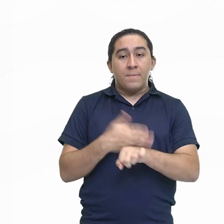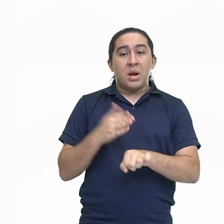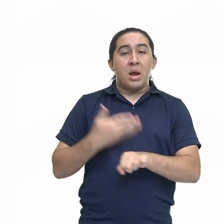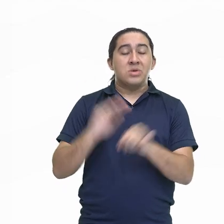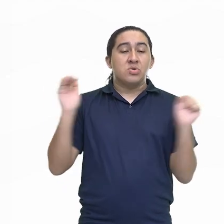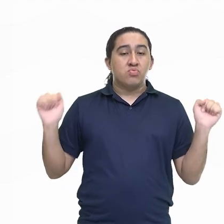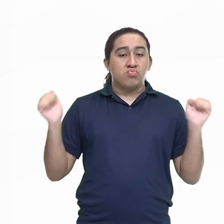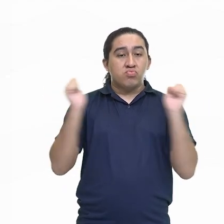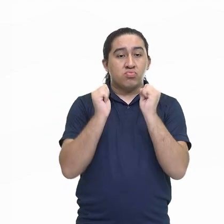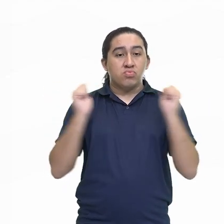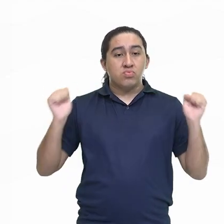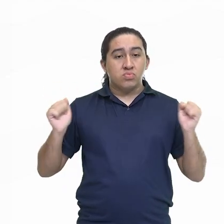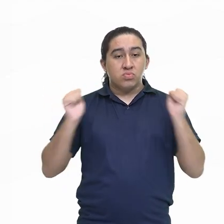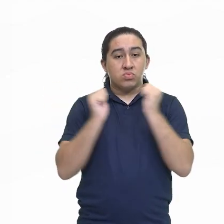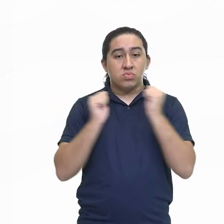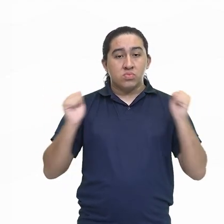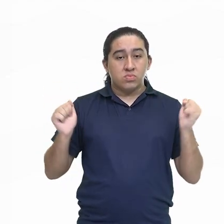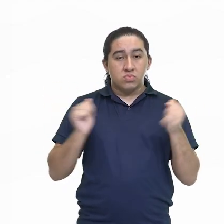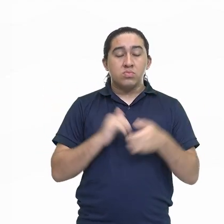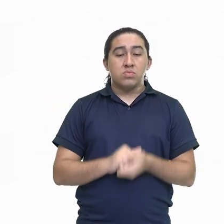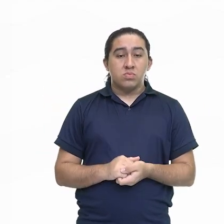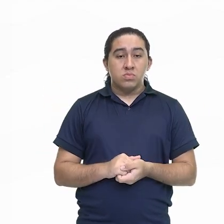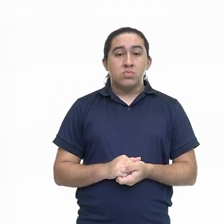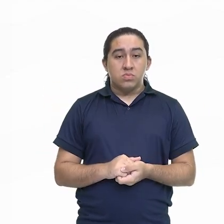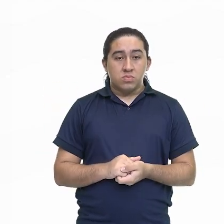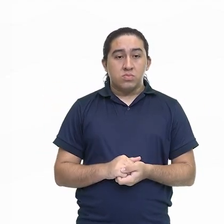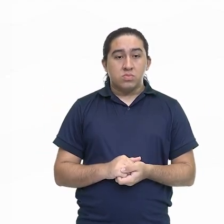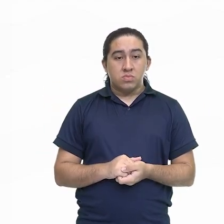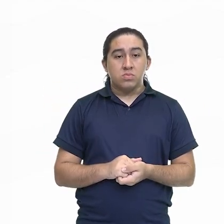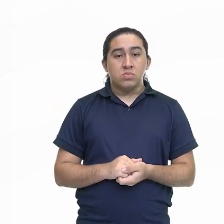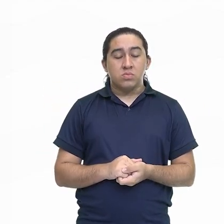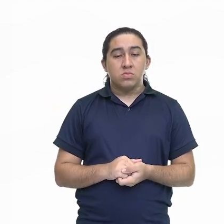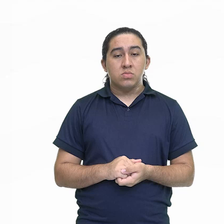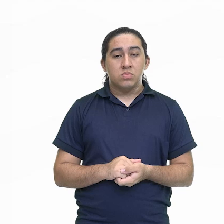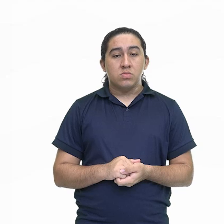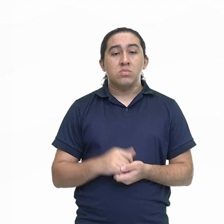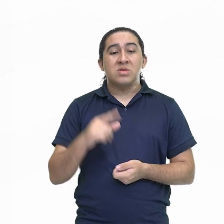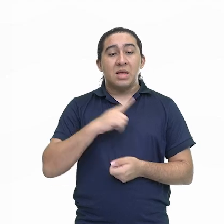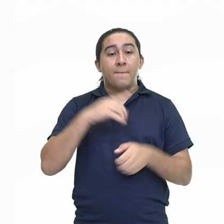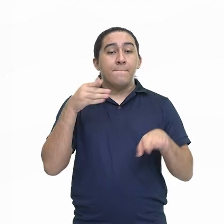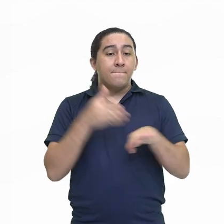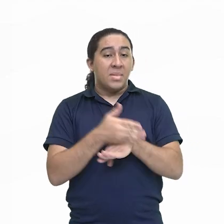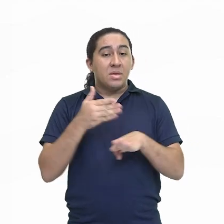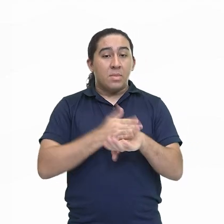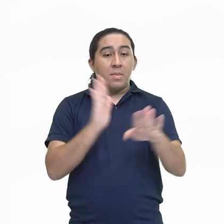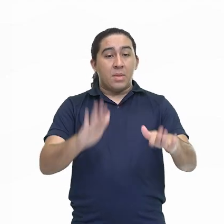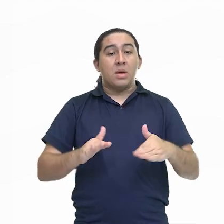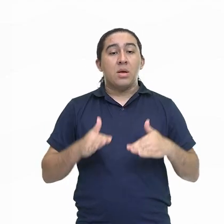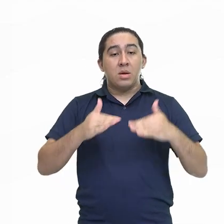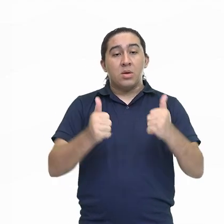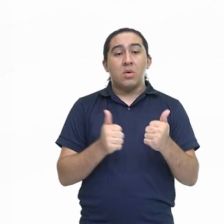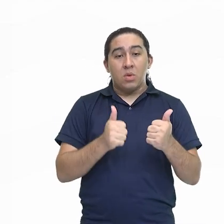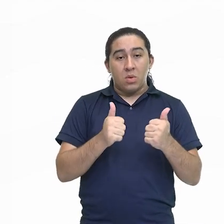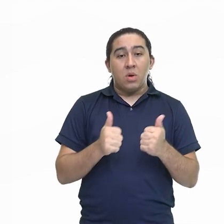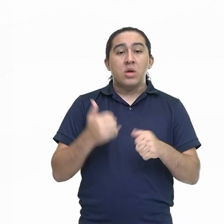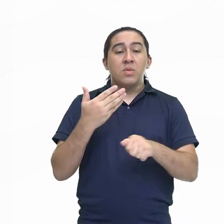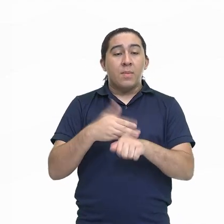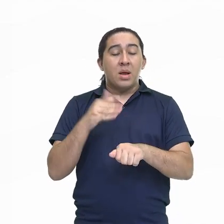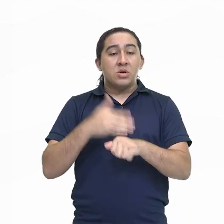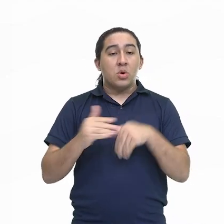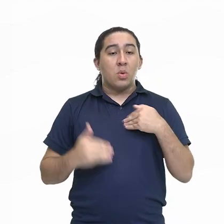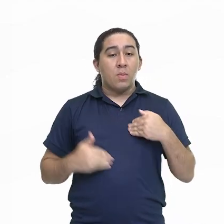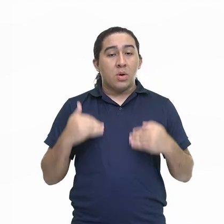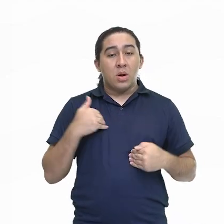e etc., eles podem, né, e devem e vão nos ajudar a participar de práticas corporais, né,